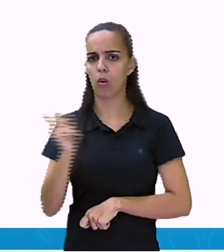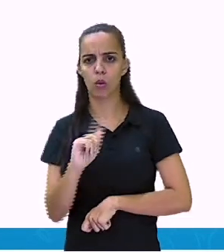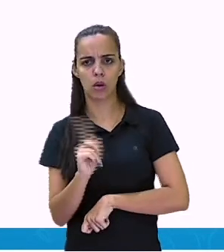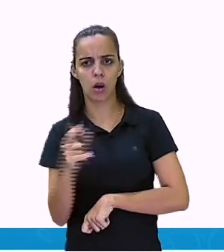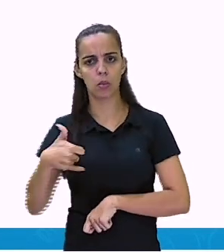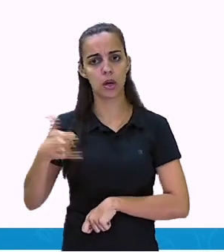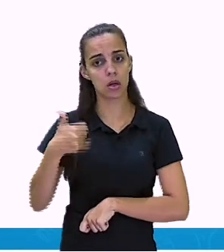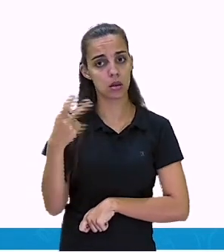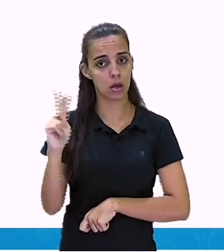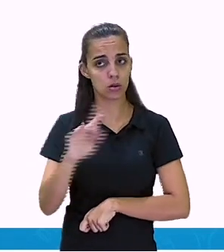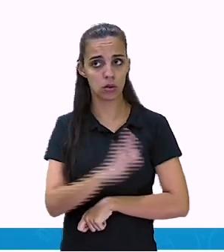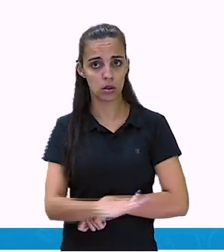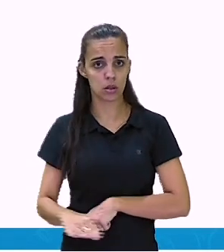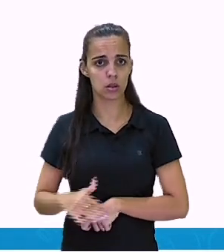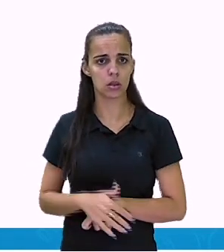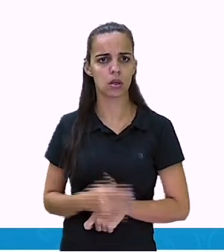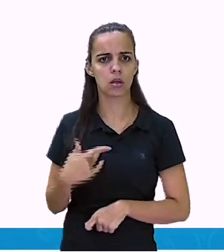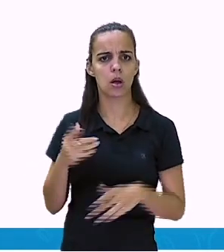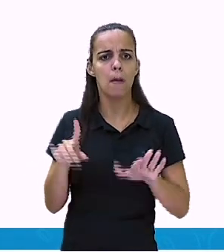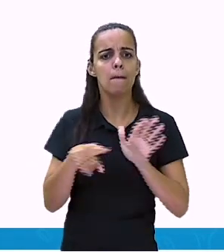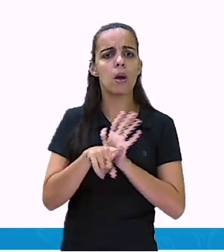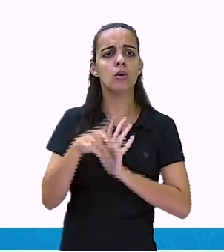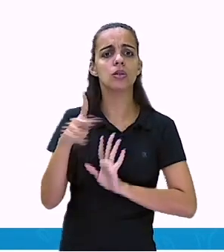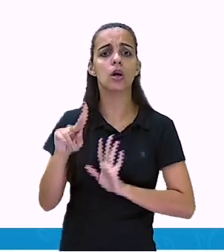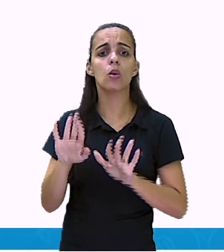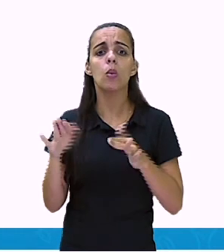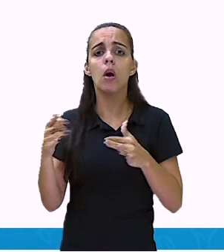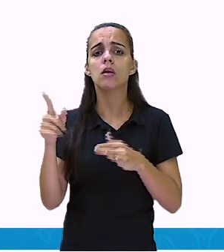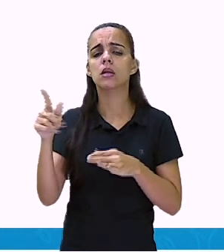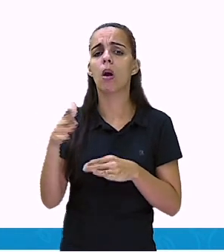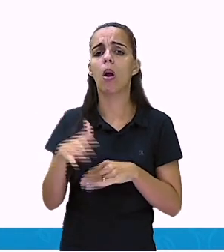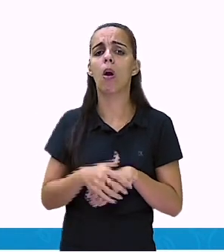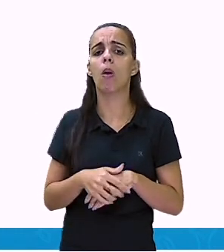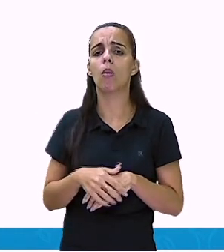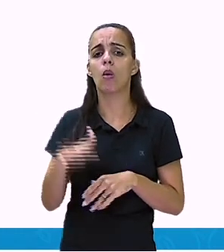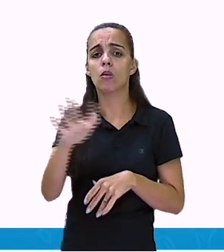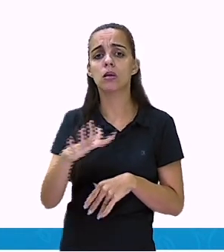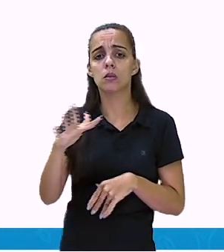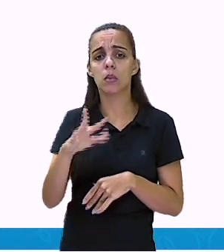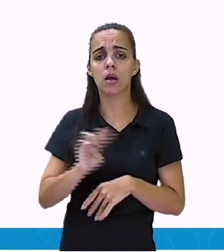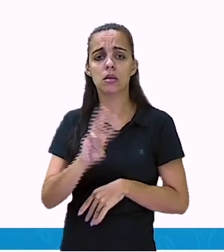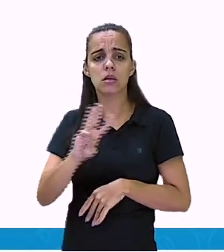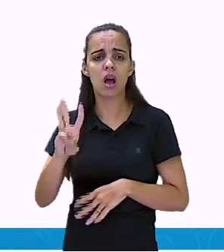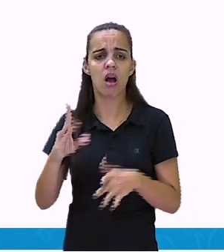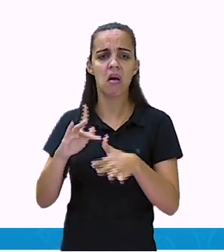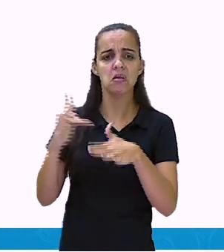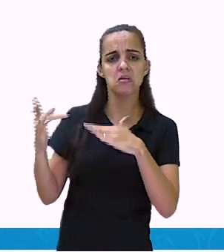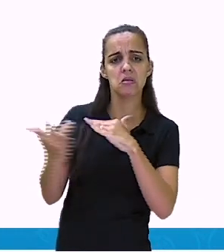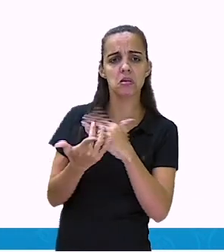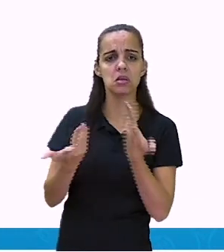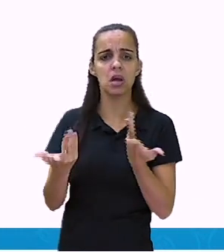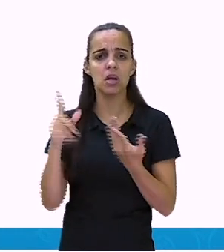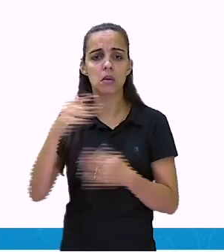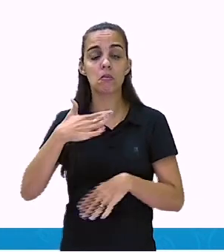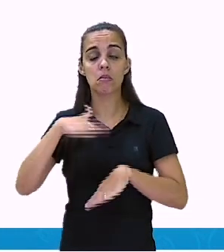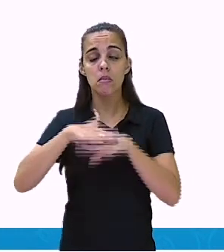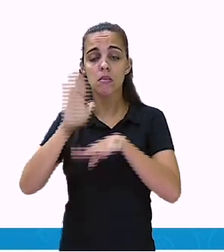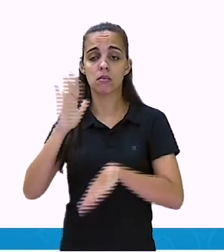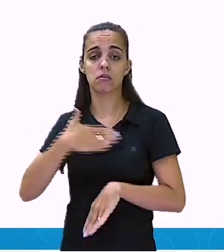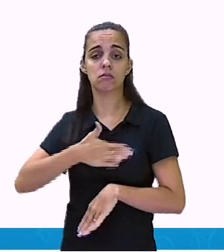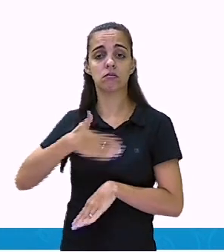dele. Pergunte a ele quais são os ambientes, sites, redes sociais que ele mais gosta de